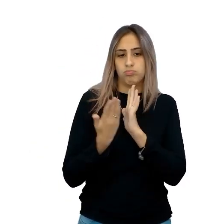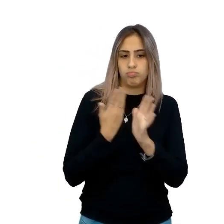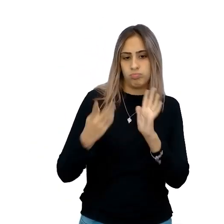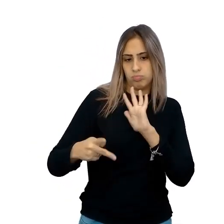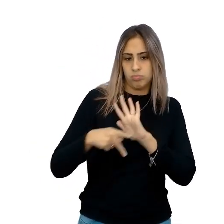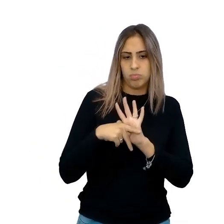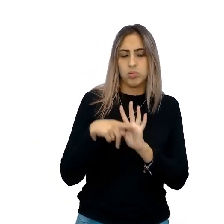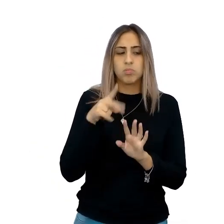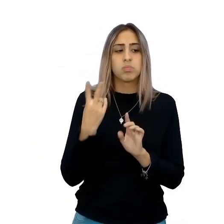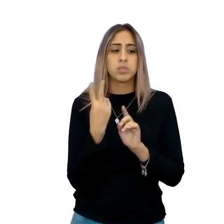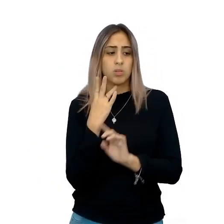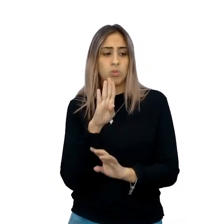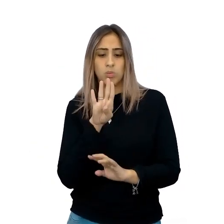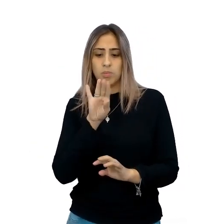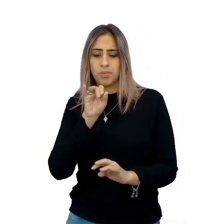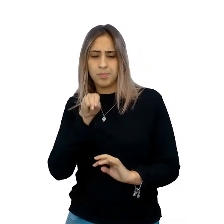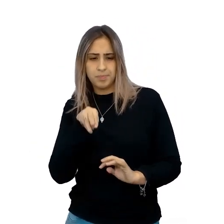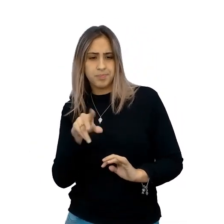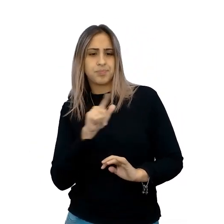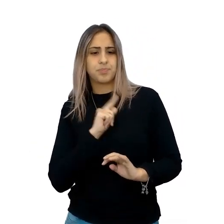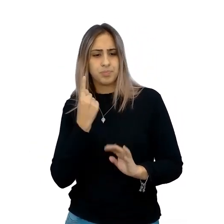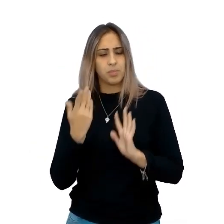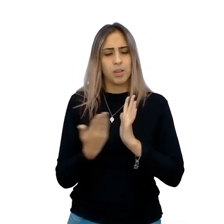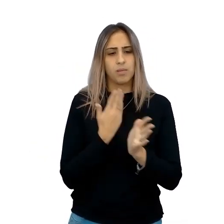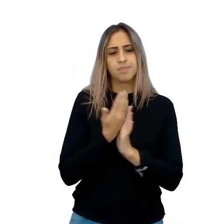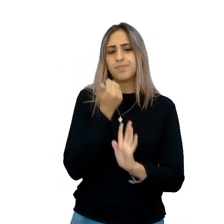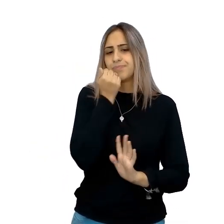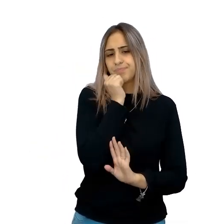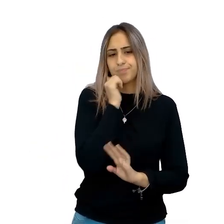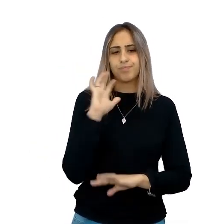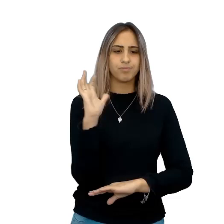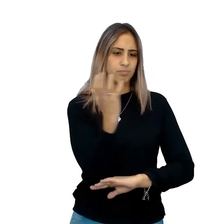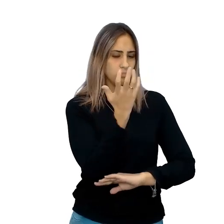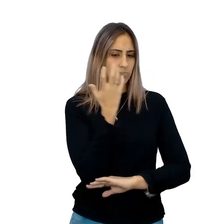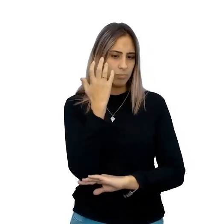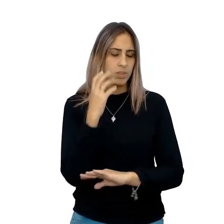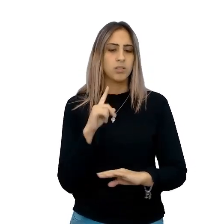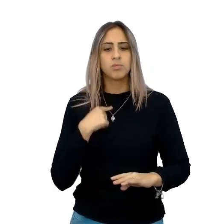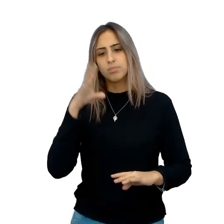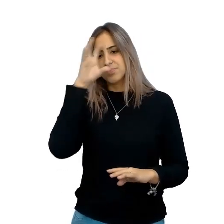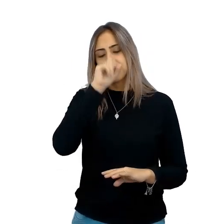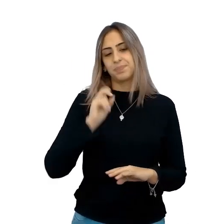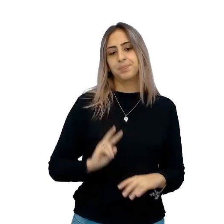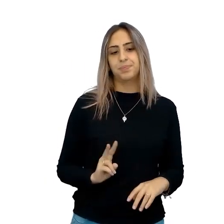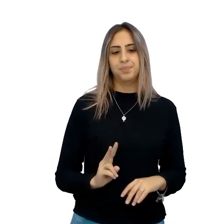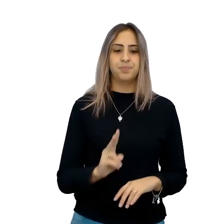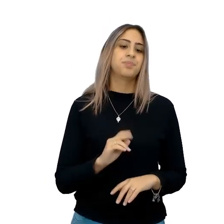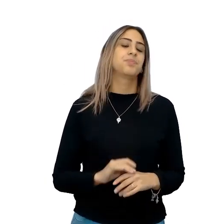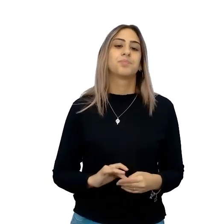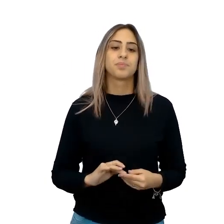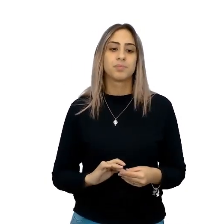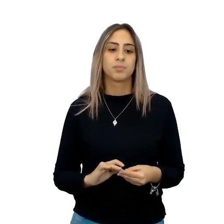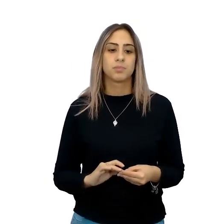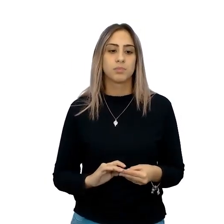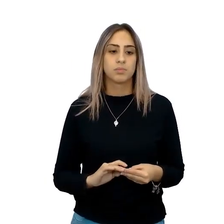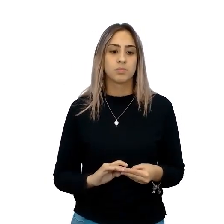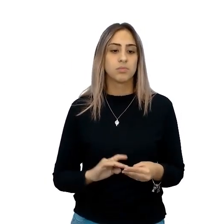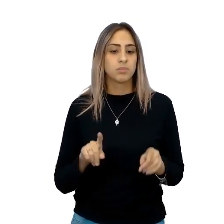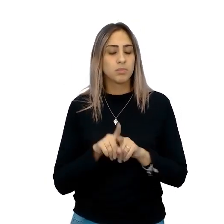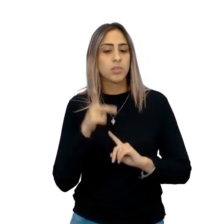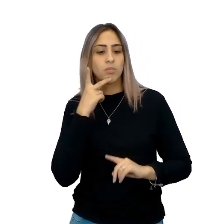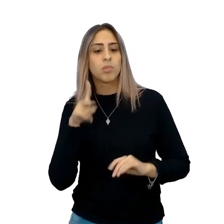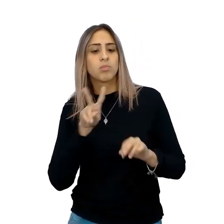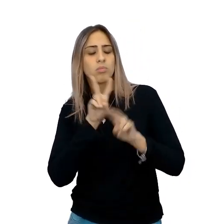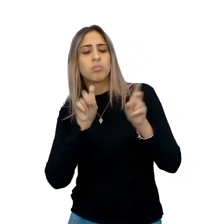agora sim, no segundo bimestre, temos o caderno de Ciências da Natureza, tá bem? O Aprender Sempre. E vamos também falar um pouquinho sobre o